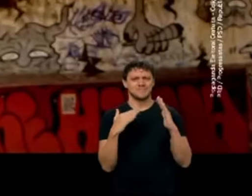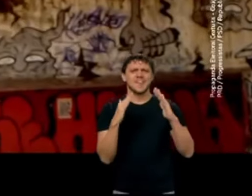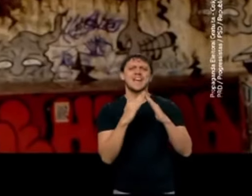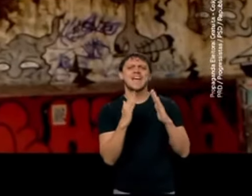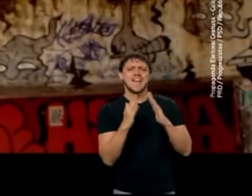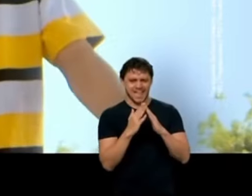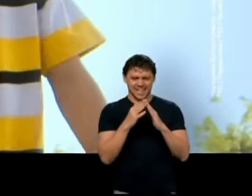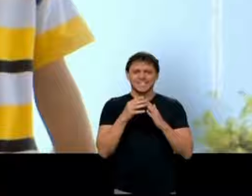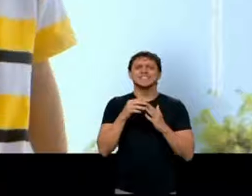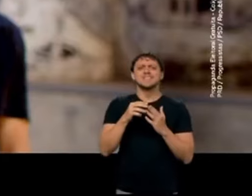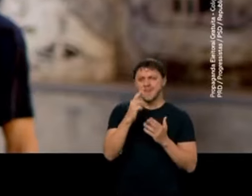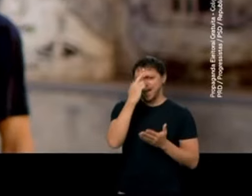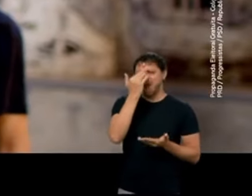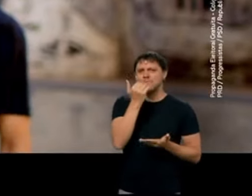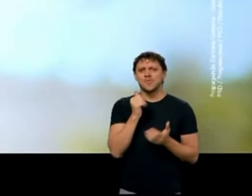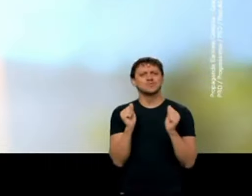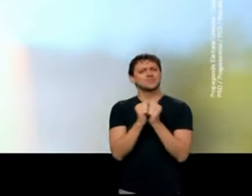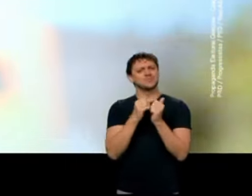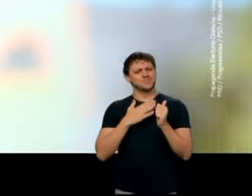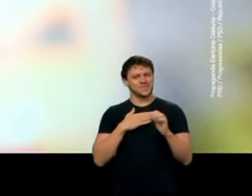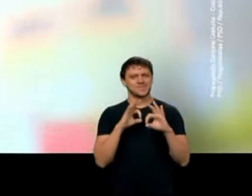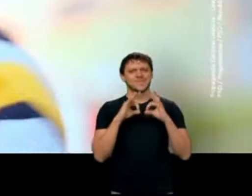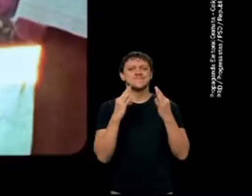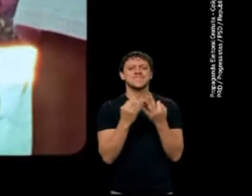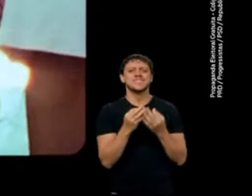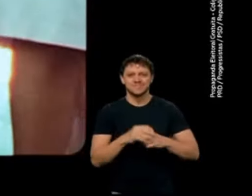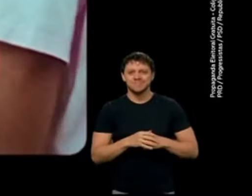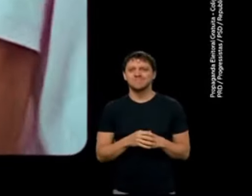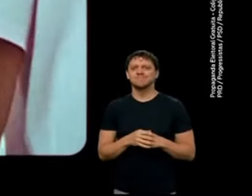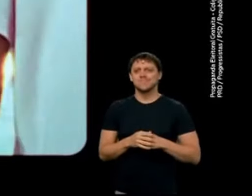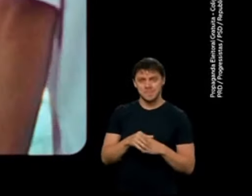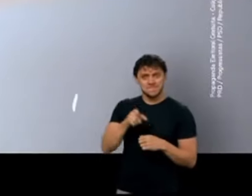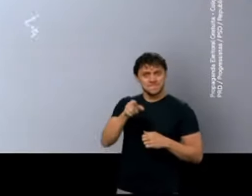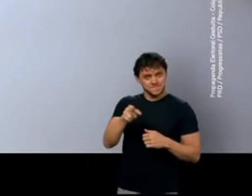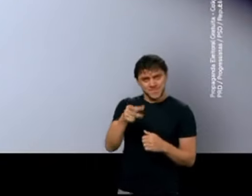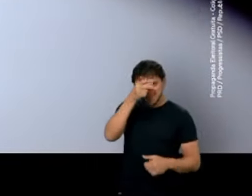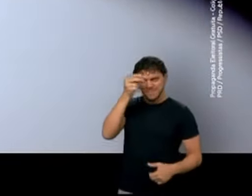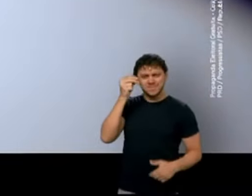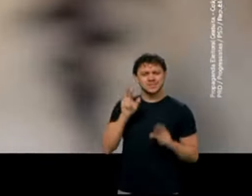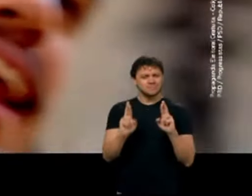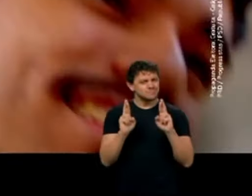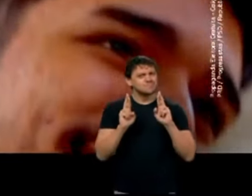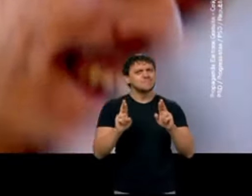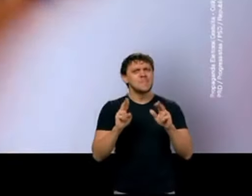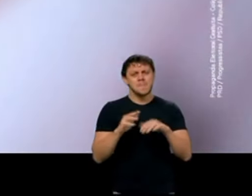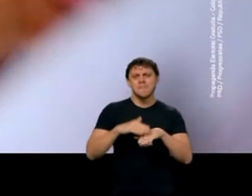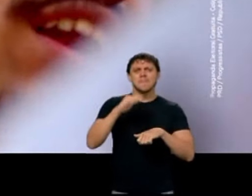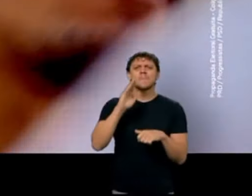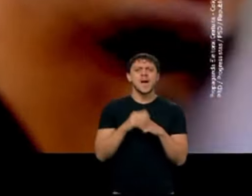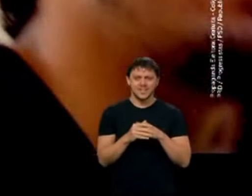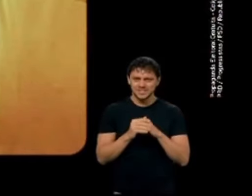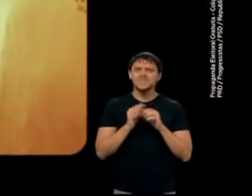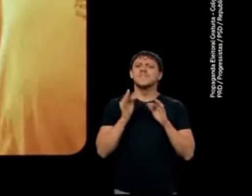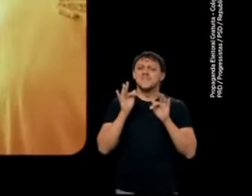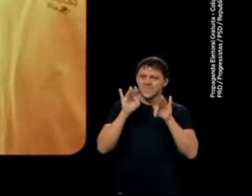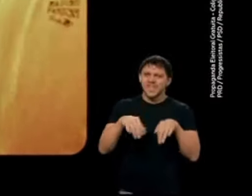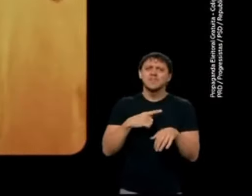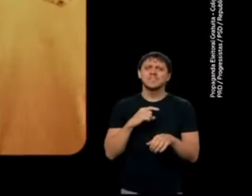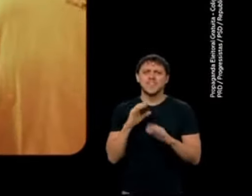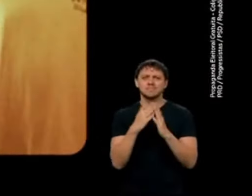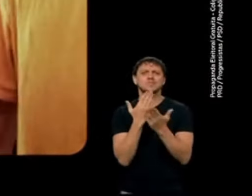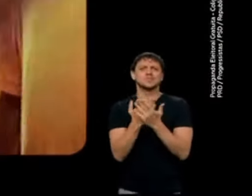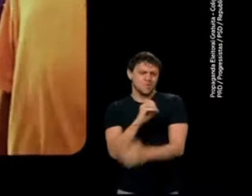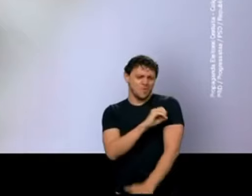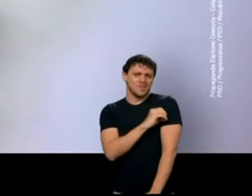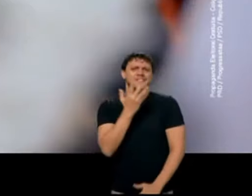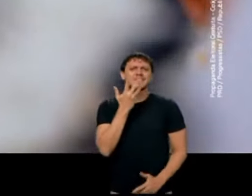colar. E domingo vai ter um almoço com minha família. Com o prefeito vamos ter mais esperança. E no final vai ter creche pra todas